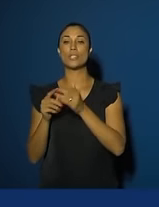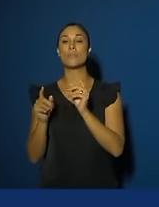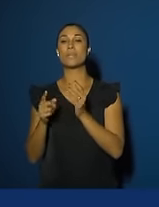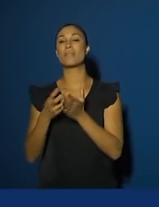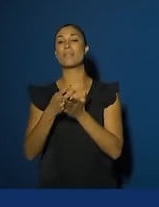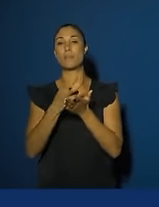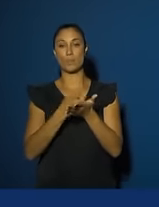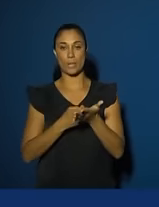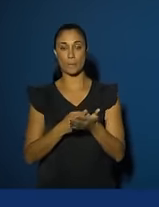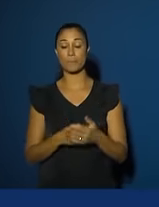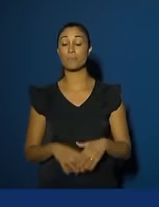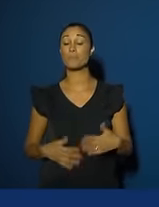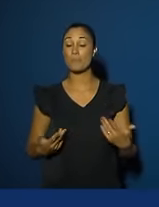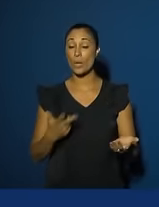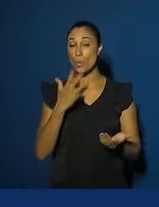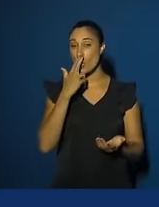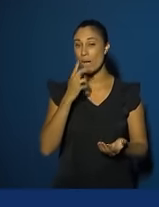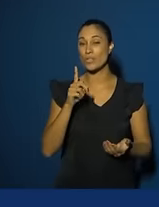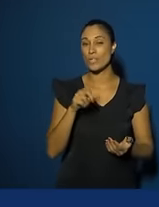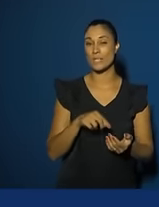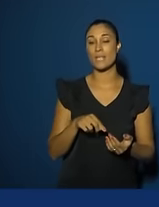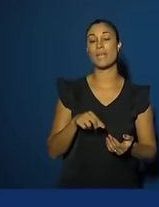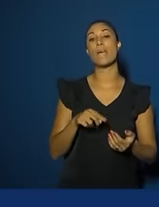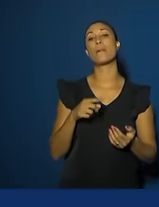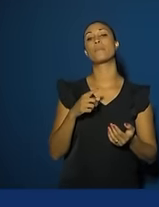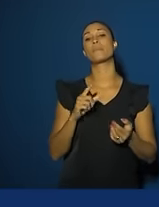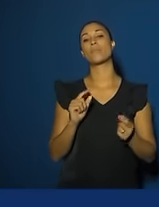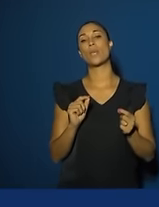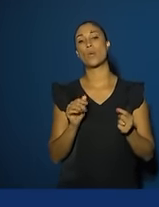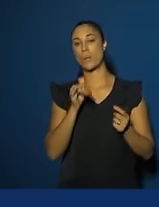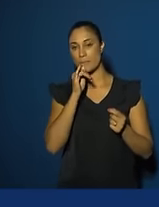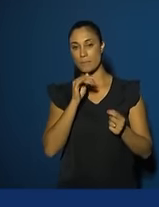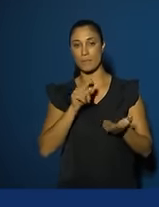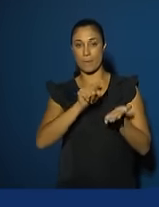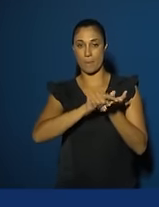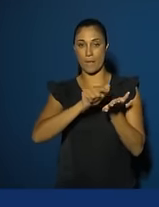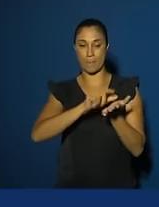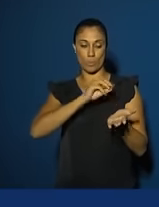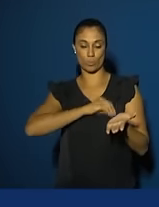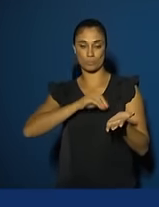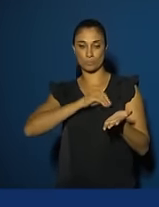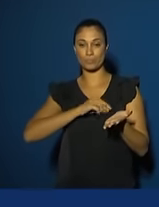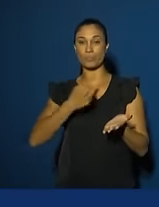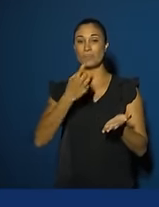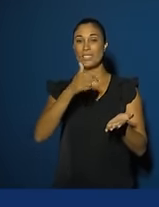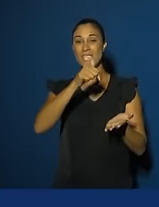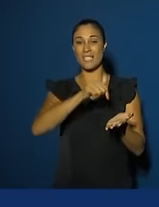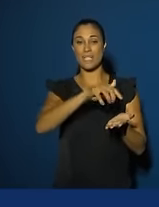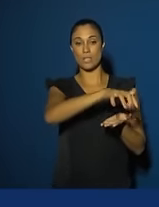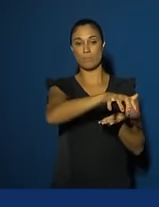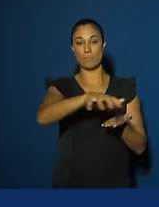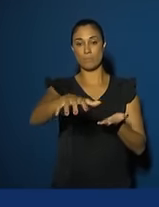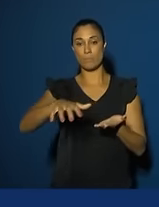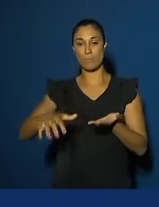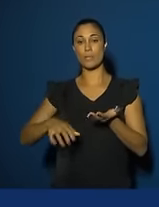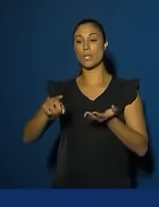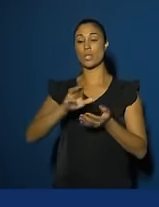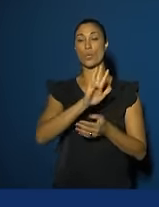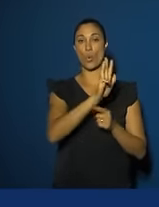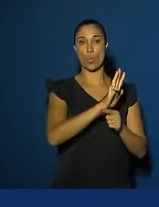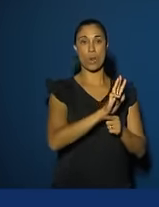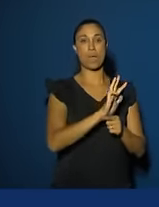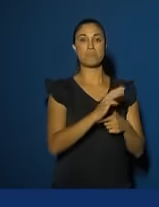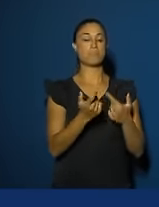tributárias Eu acho que o mais polêmico é a é a a desoneração da folha de 17 setores que o presidente Lula vetou